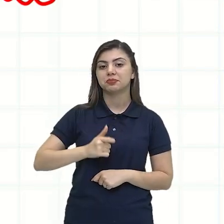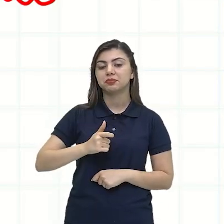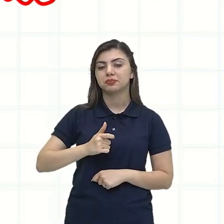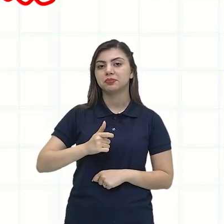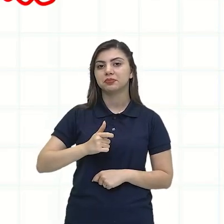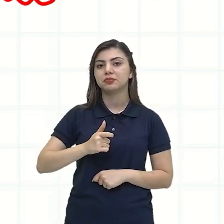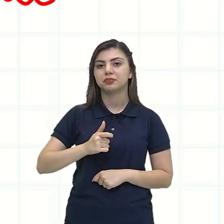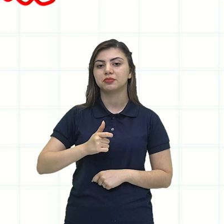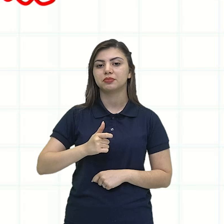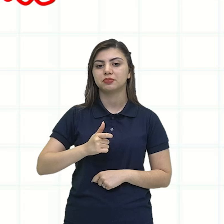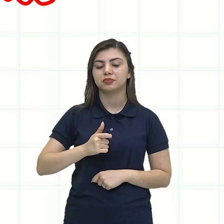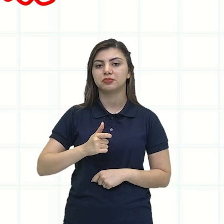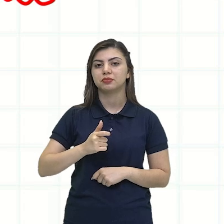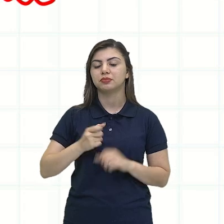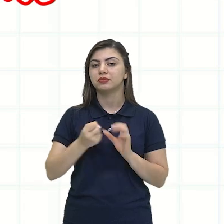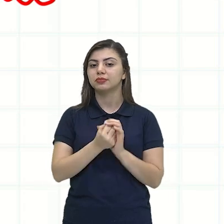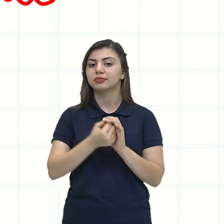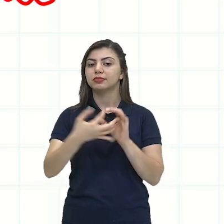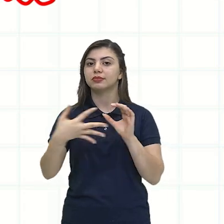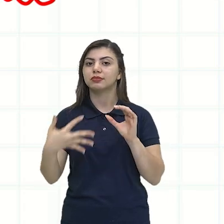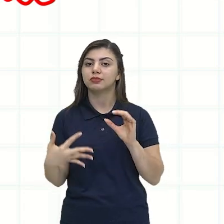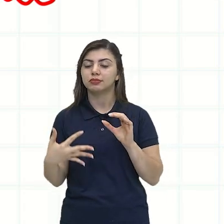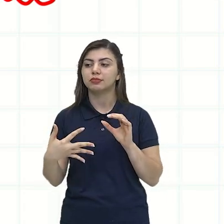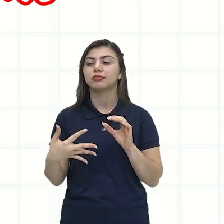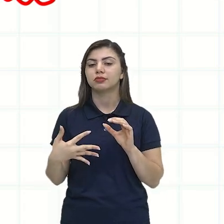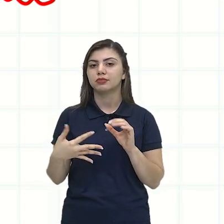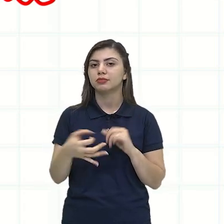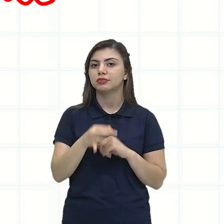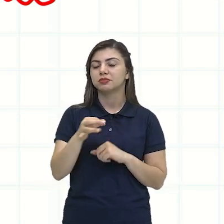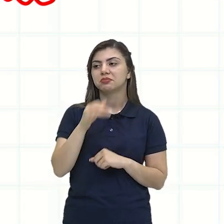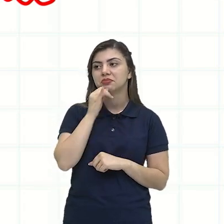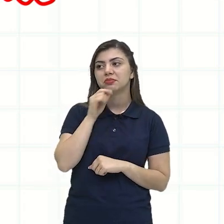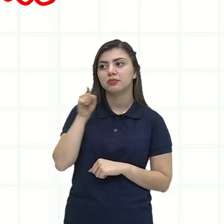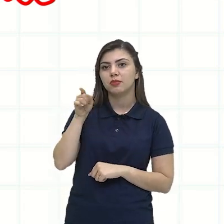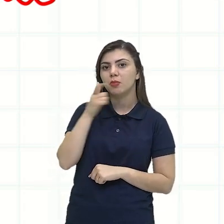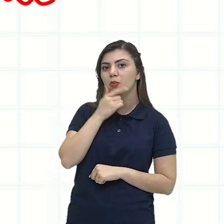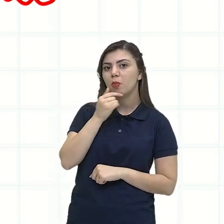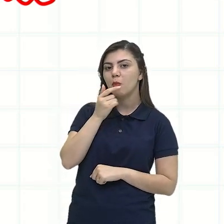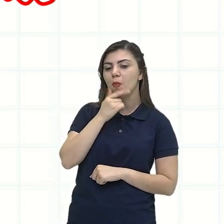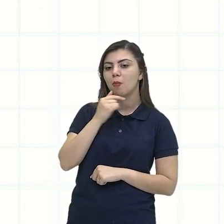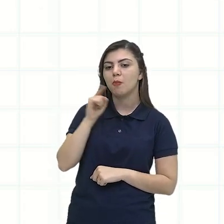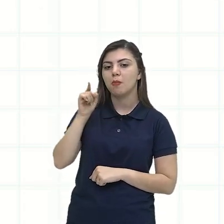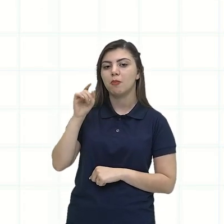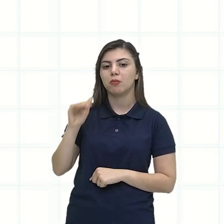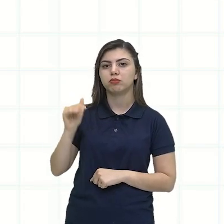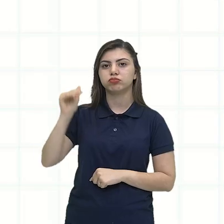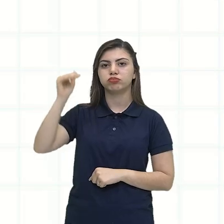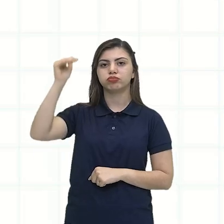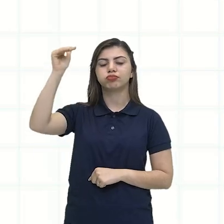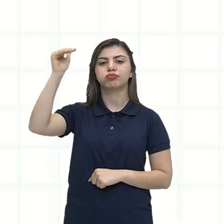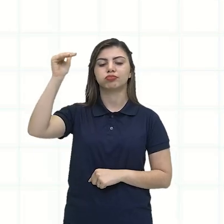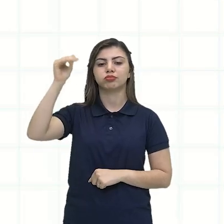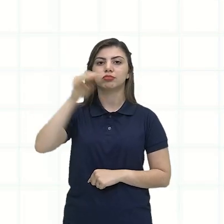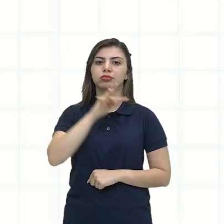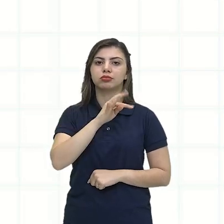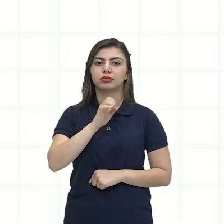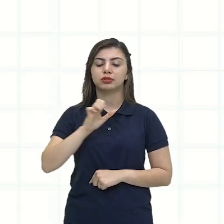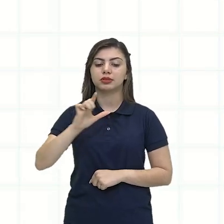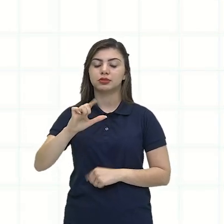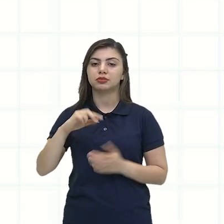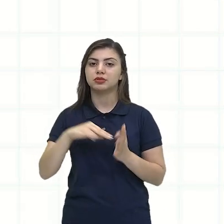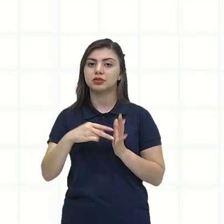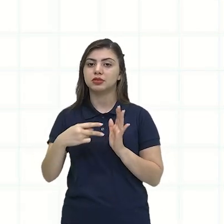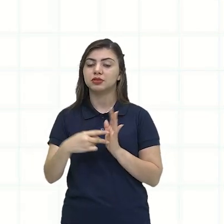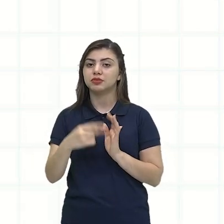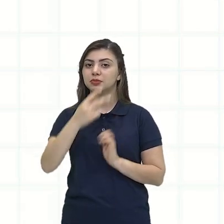falando aqui, no caso da aparência dele, né? Então, ele é alto. Então, tall quer dizer que